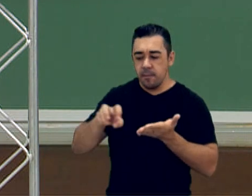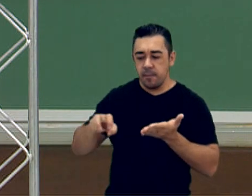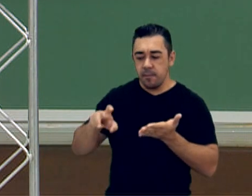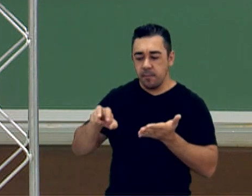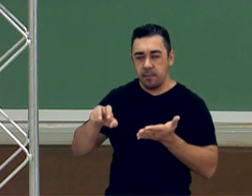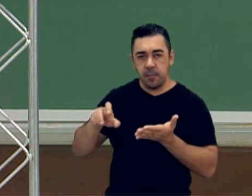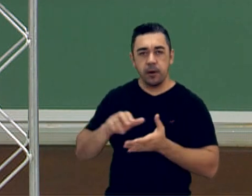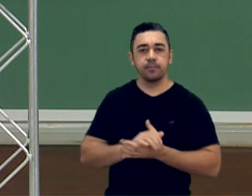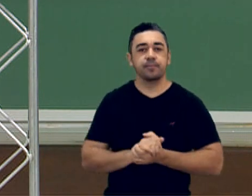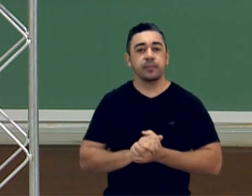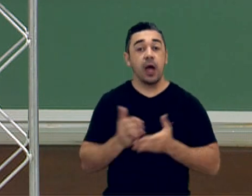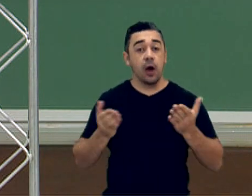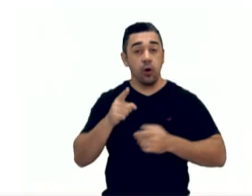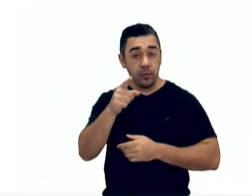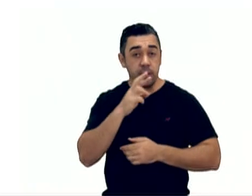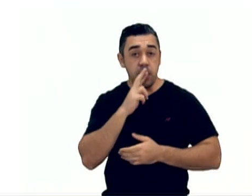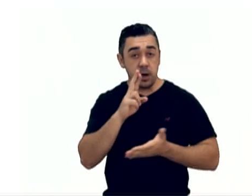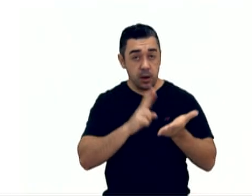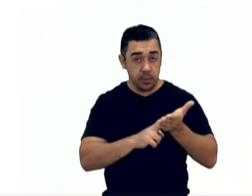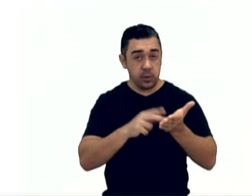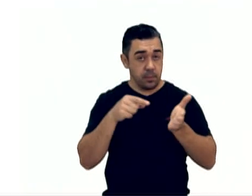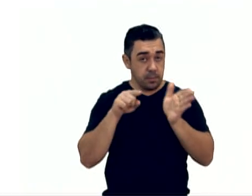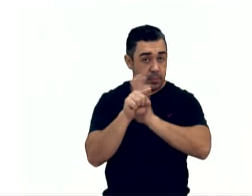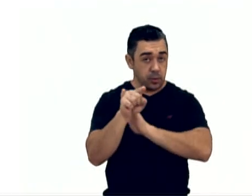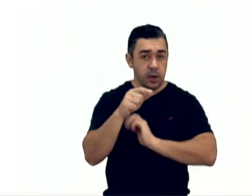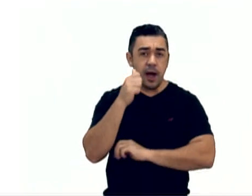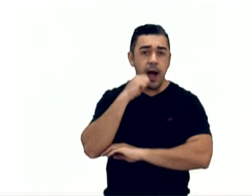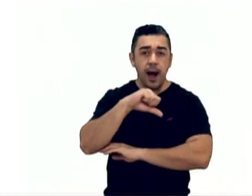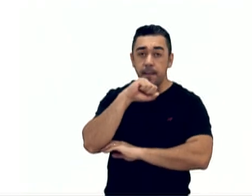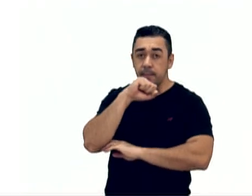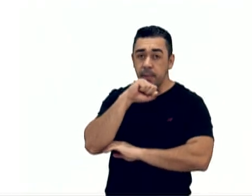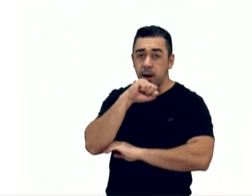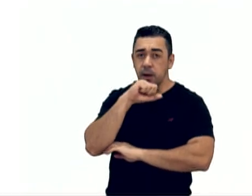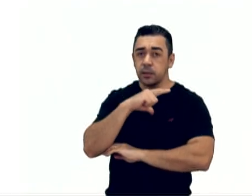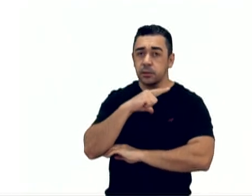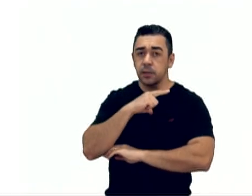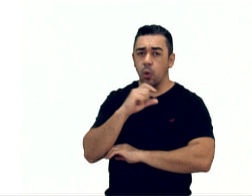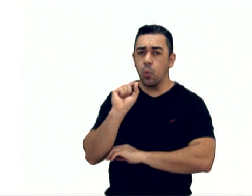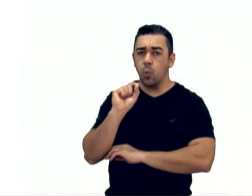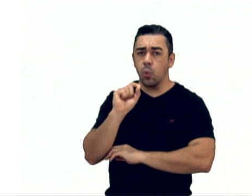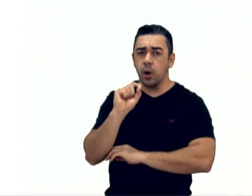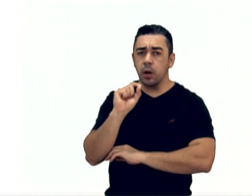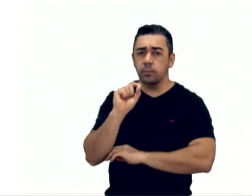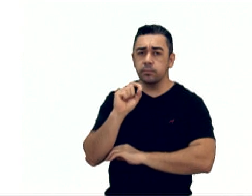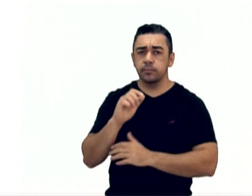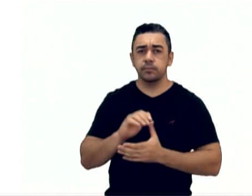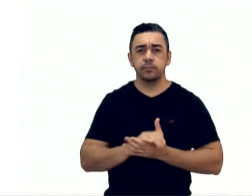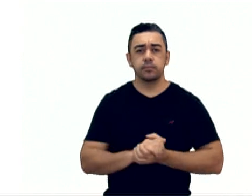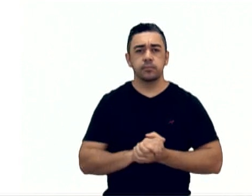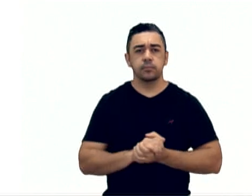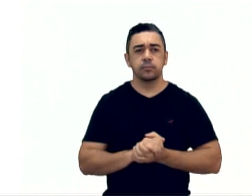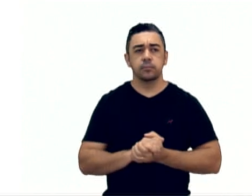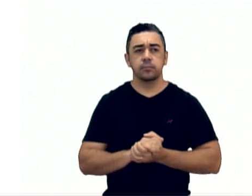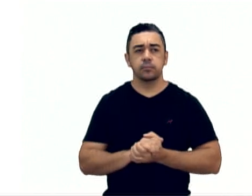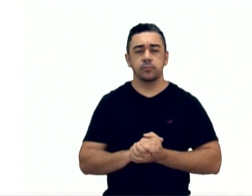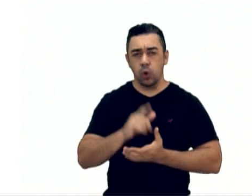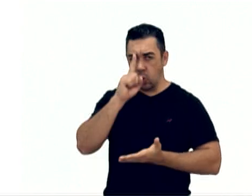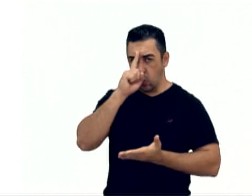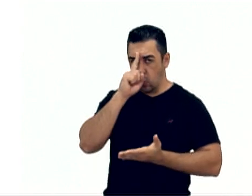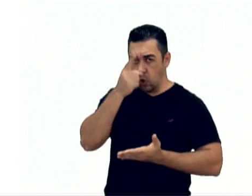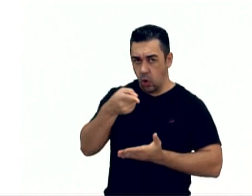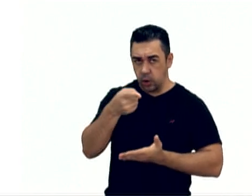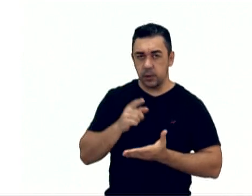agora vocês vão responder essa questão. A mãe do menino está expressando an order, uma